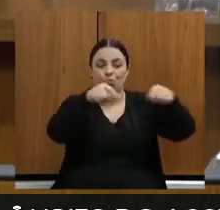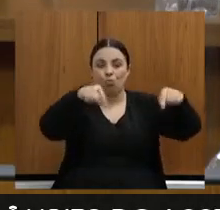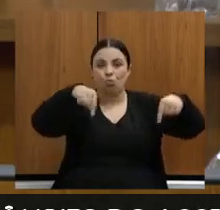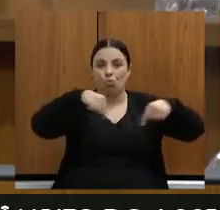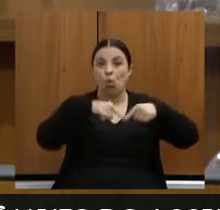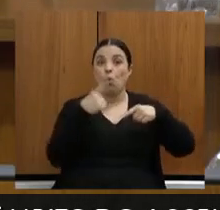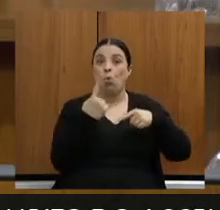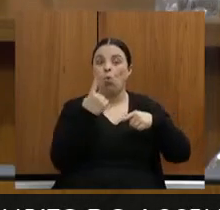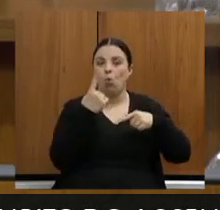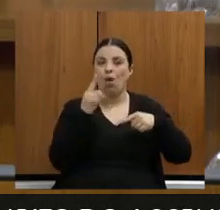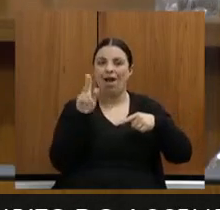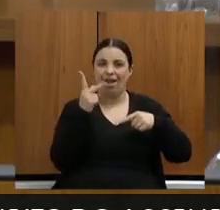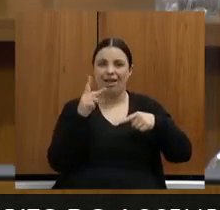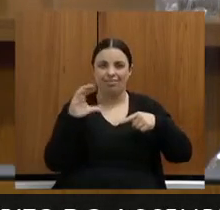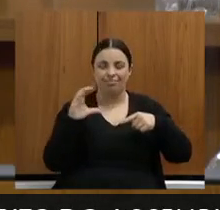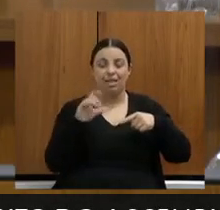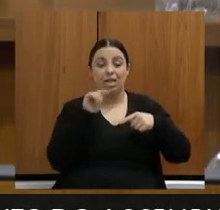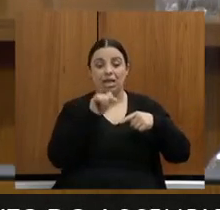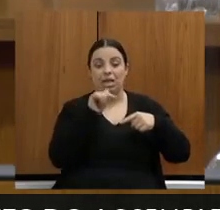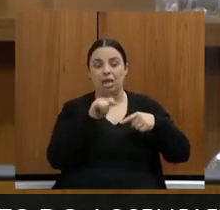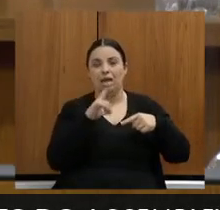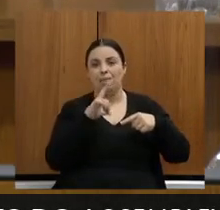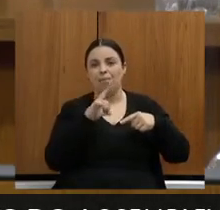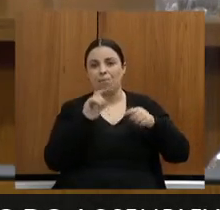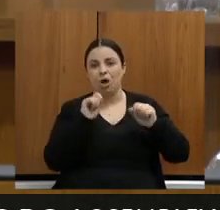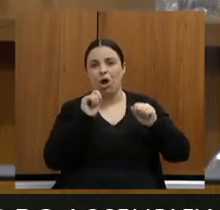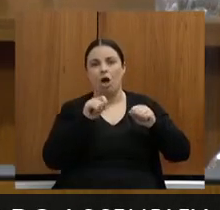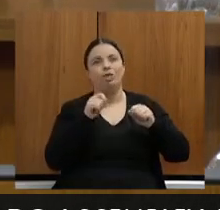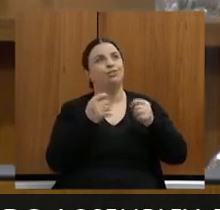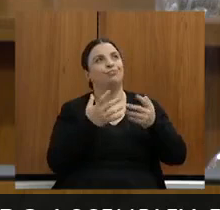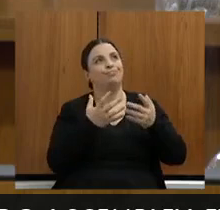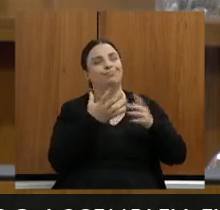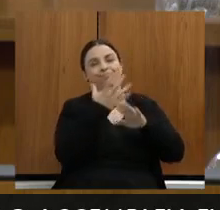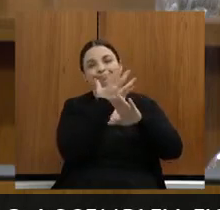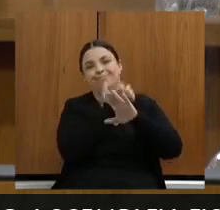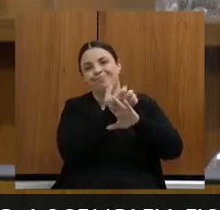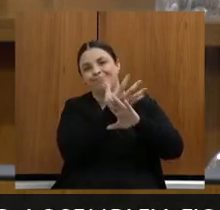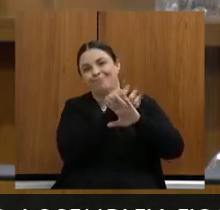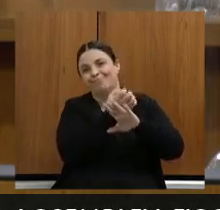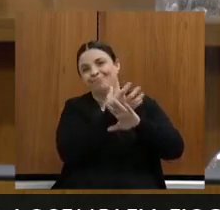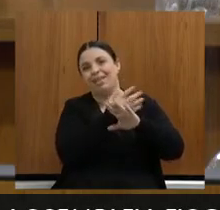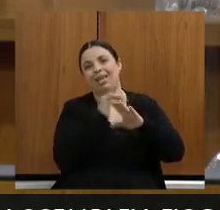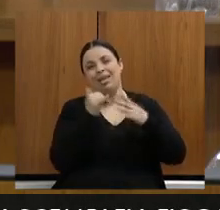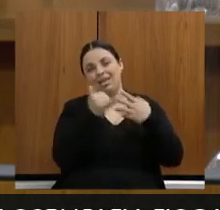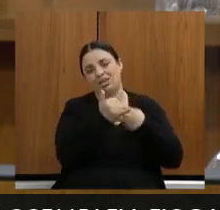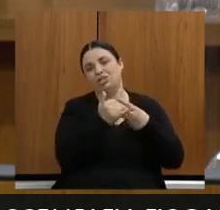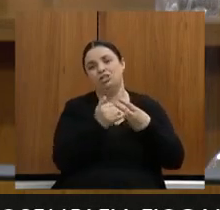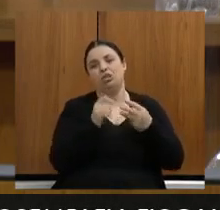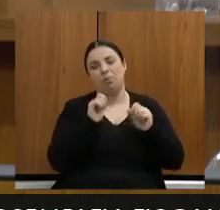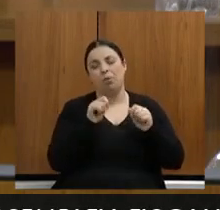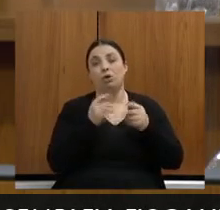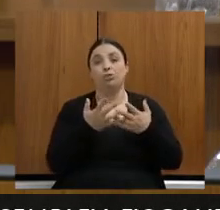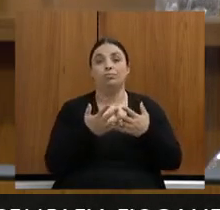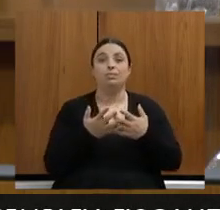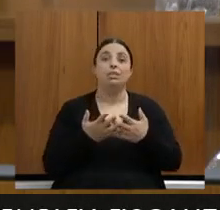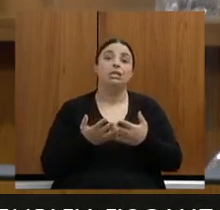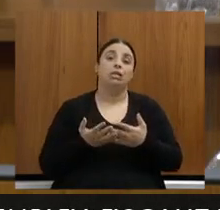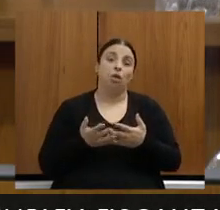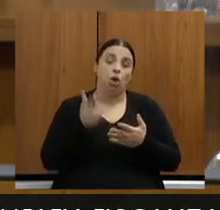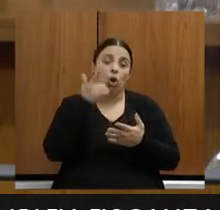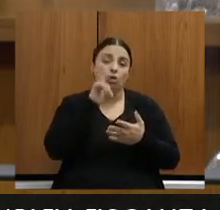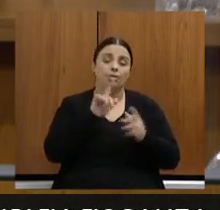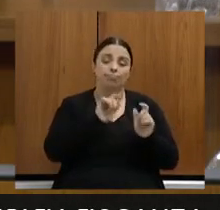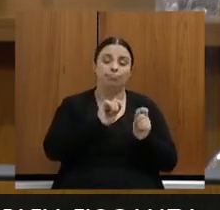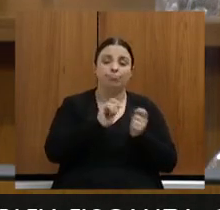poço com Manilha falta botar aqui então nós também temos né Mateus quando todos que tiverem interesse podem buscar ela até porque tem